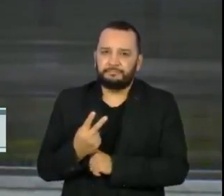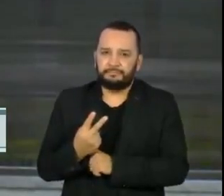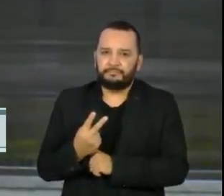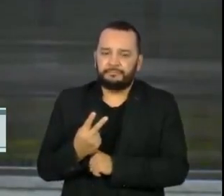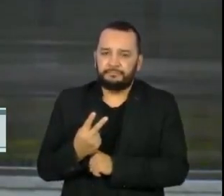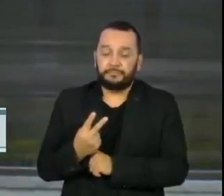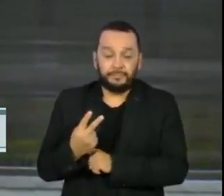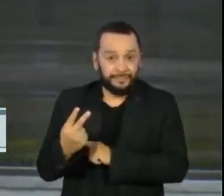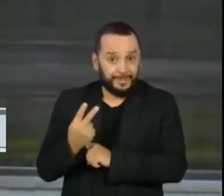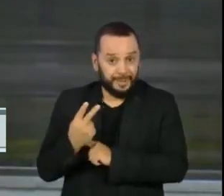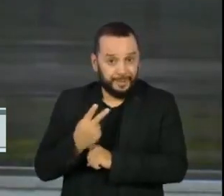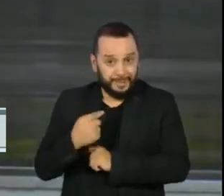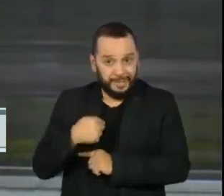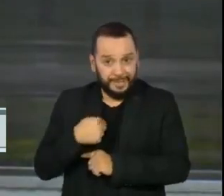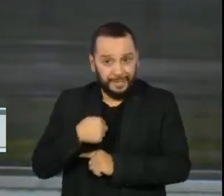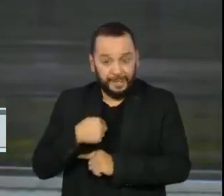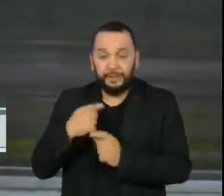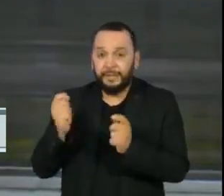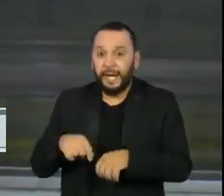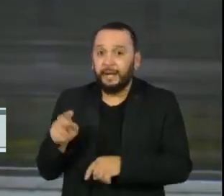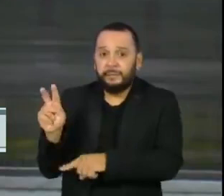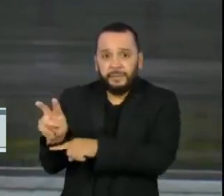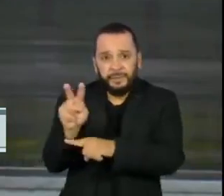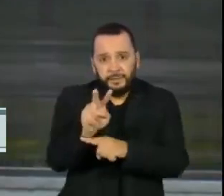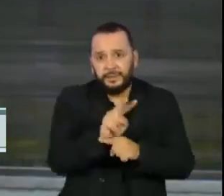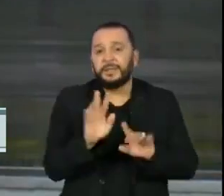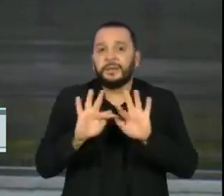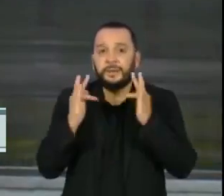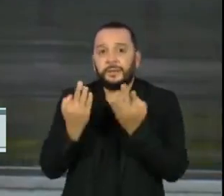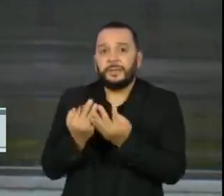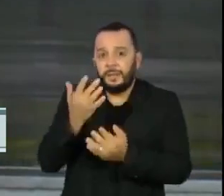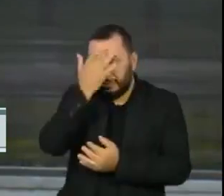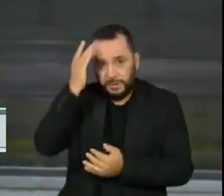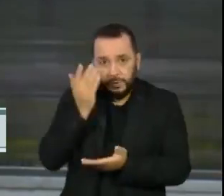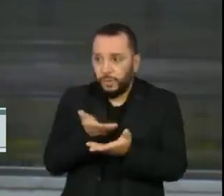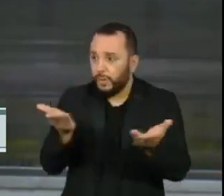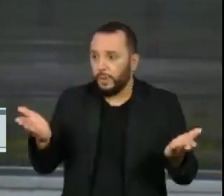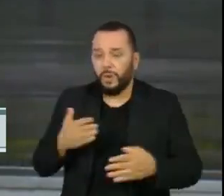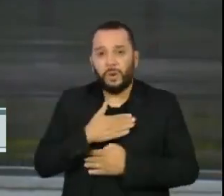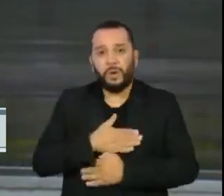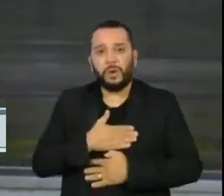E ao se protegerem, estarão protegendo seus familiares, as pessoas que vocês mais gostam.